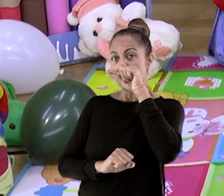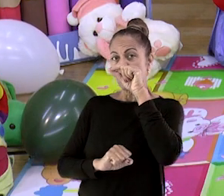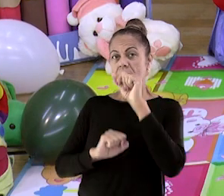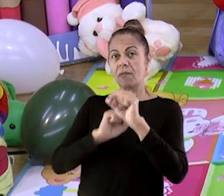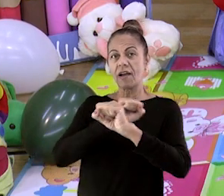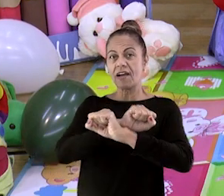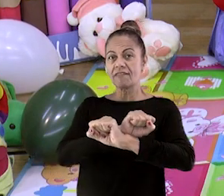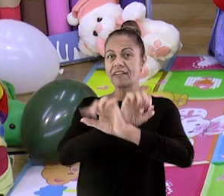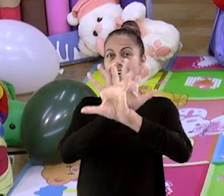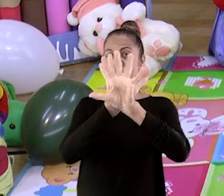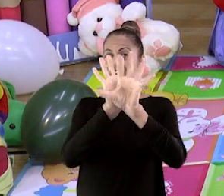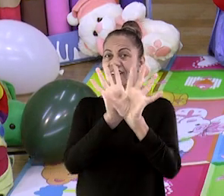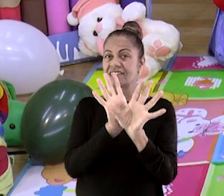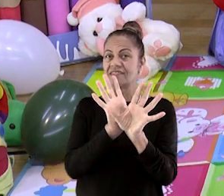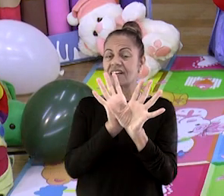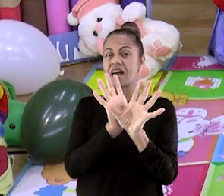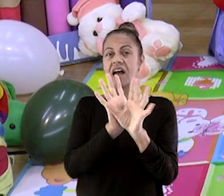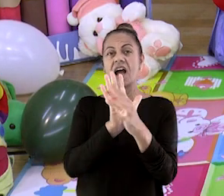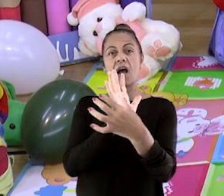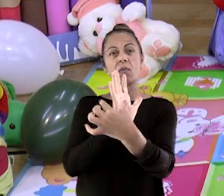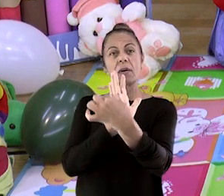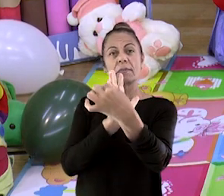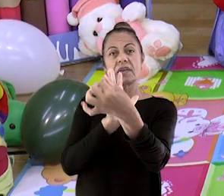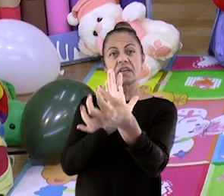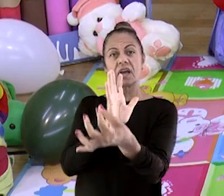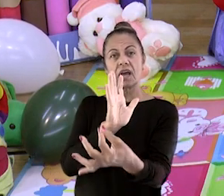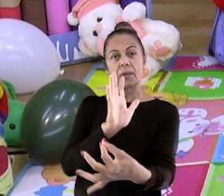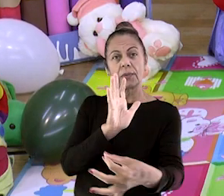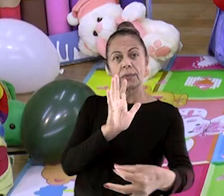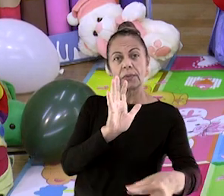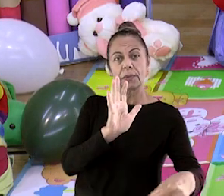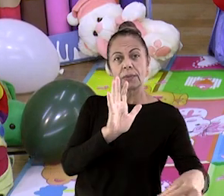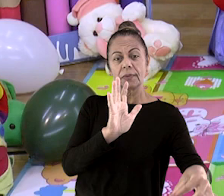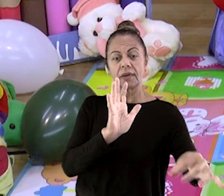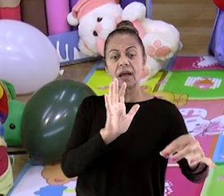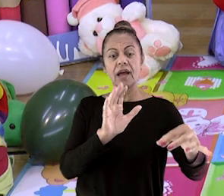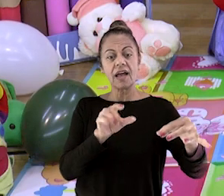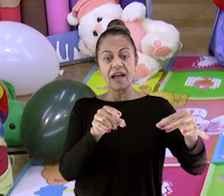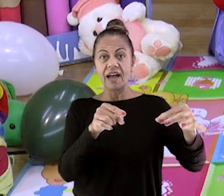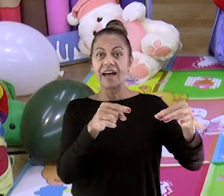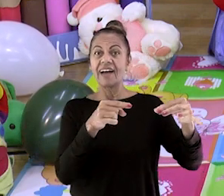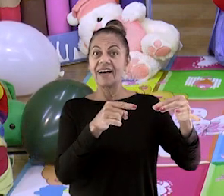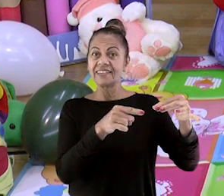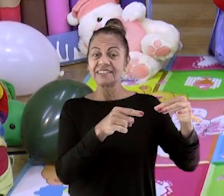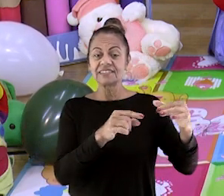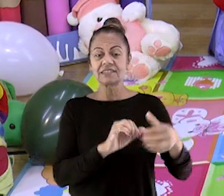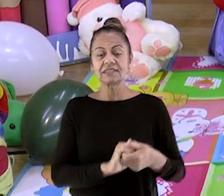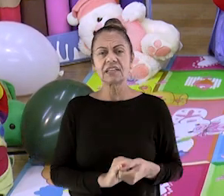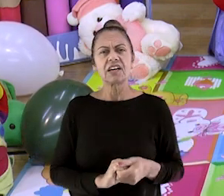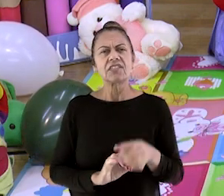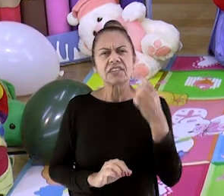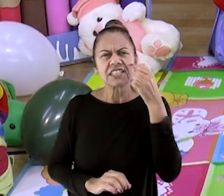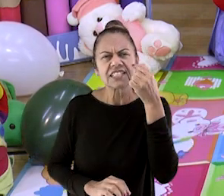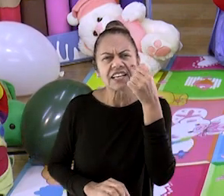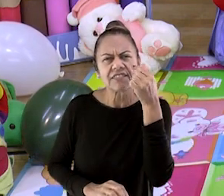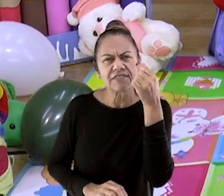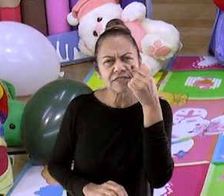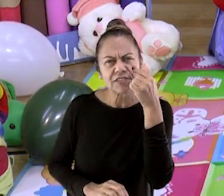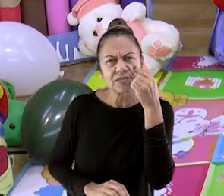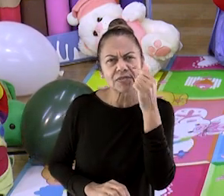pena né É vamos Olha você já viram um pavão